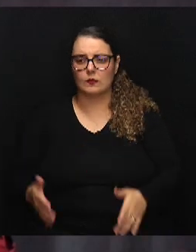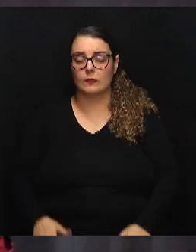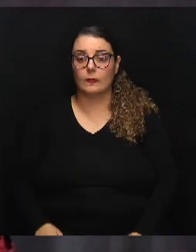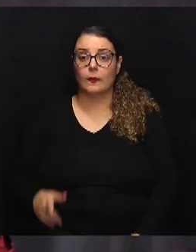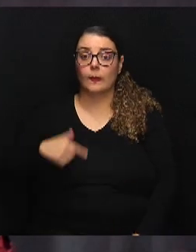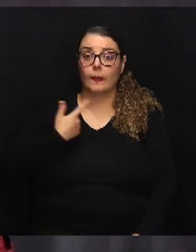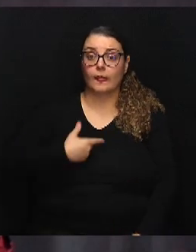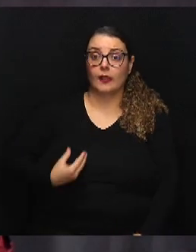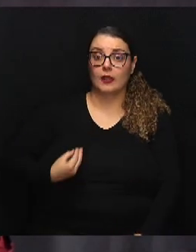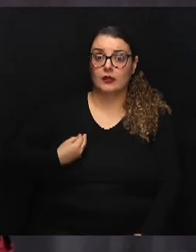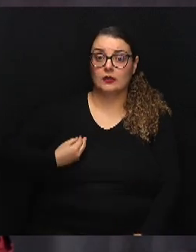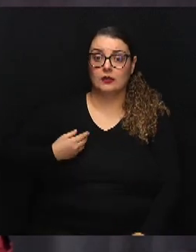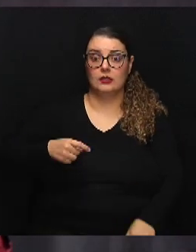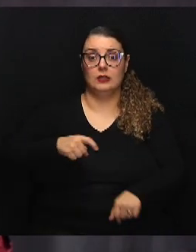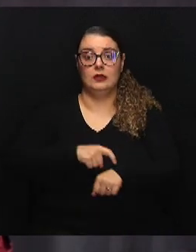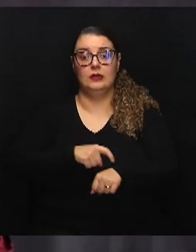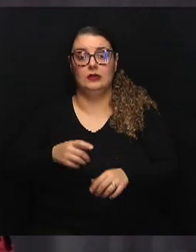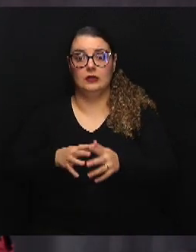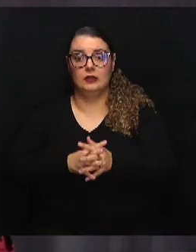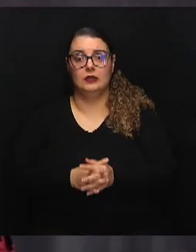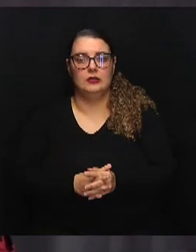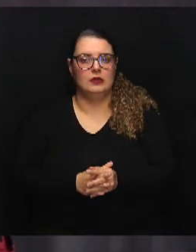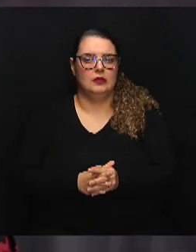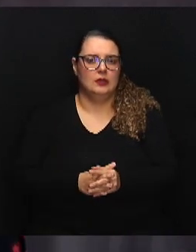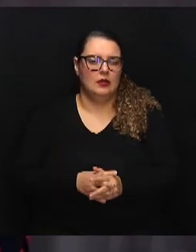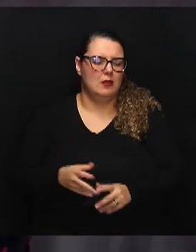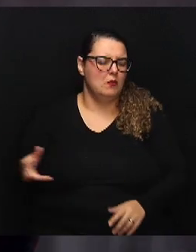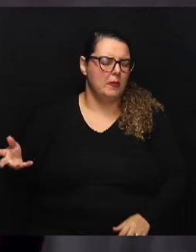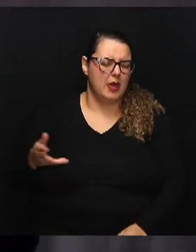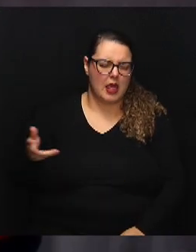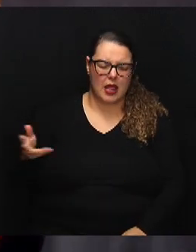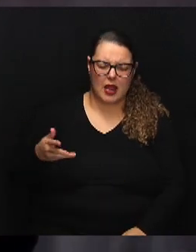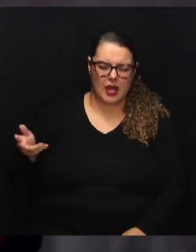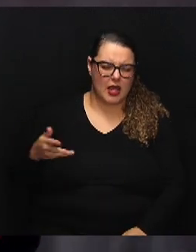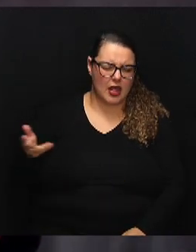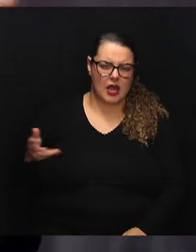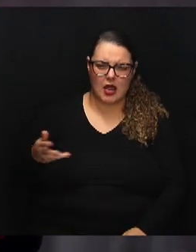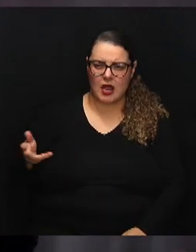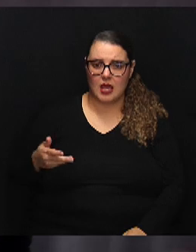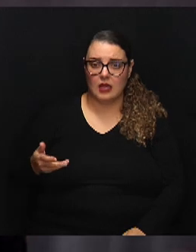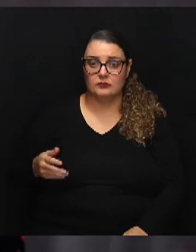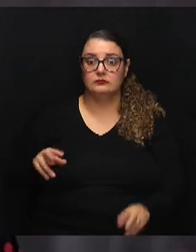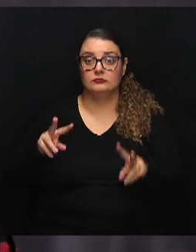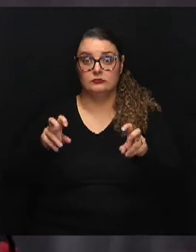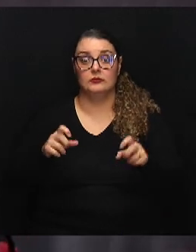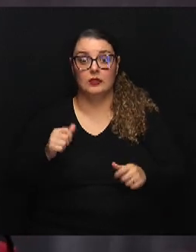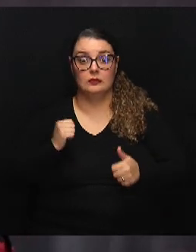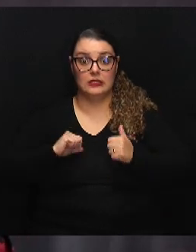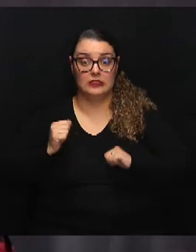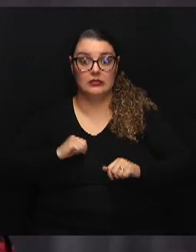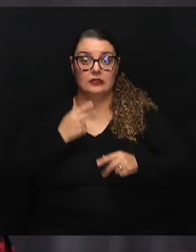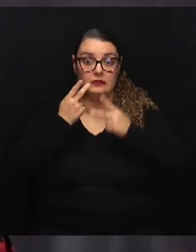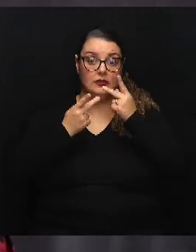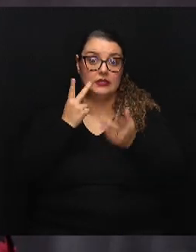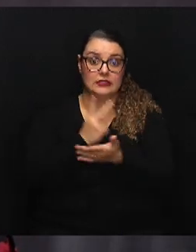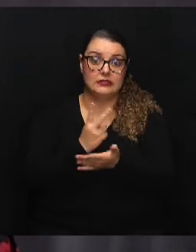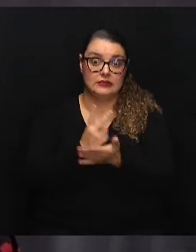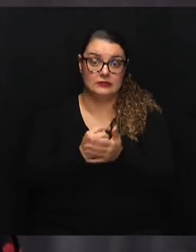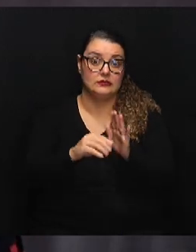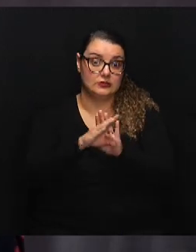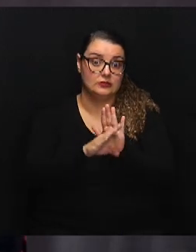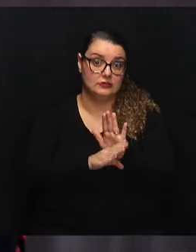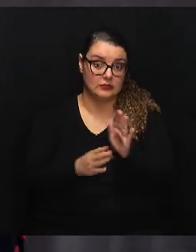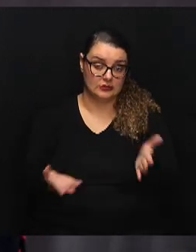vivendo um momento de muita aceleração. Eu sei que o tema ansiedade é um tema que se fala muito aqui em todos os programas, né?